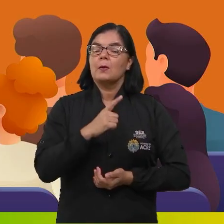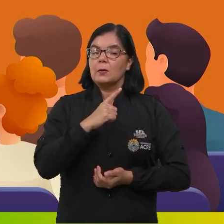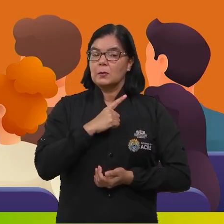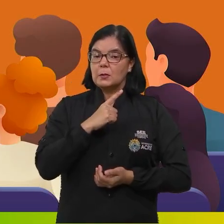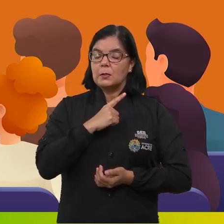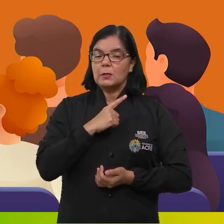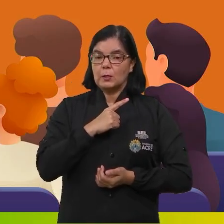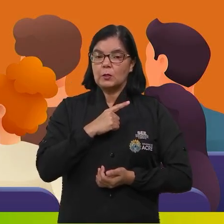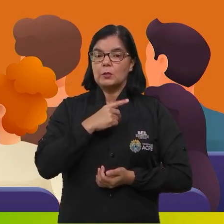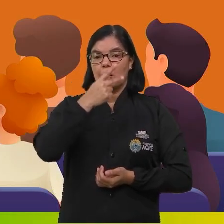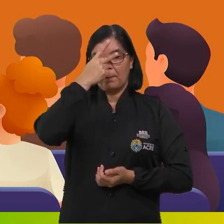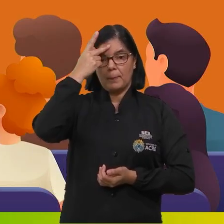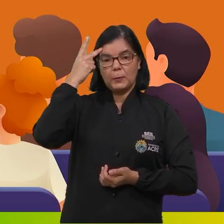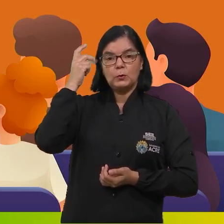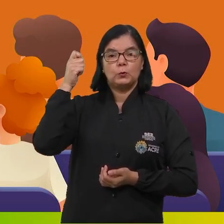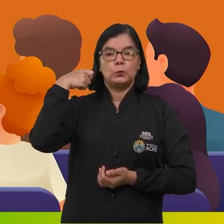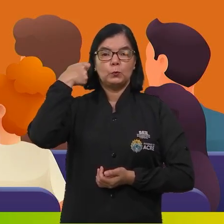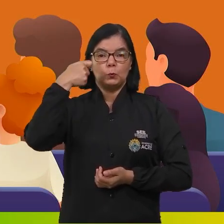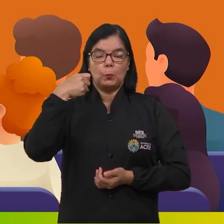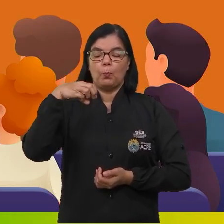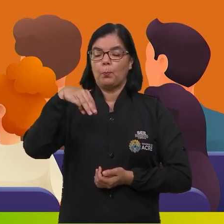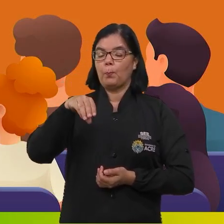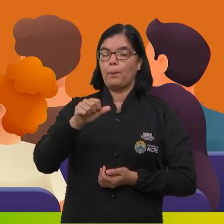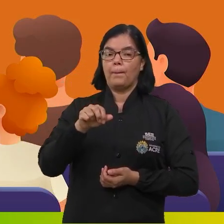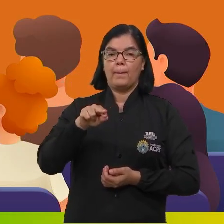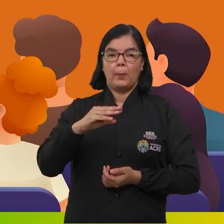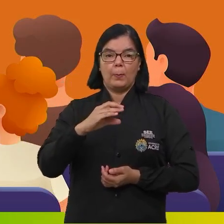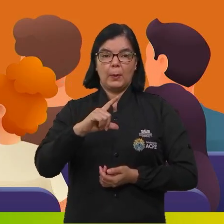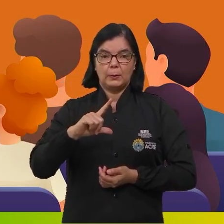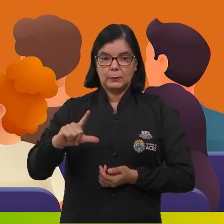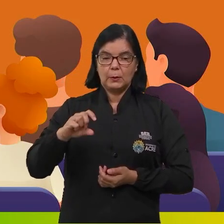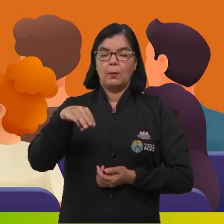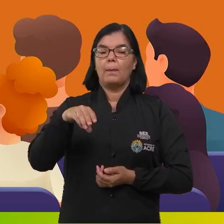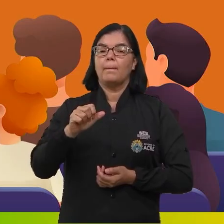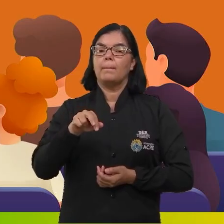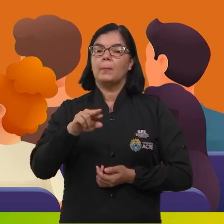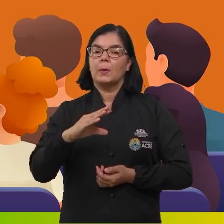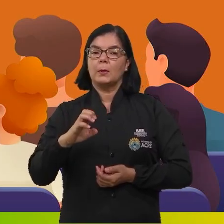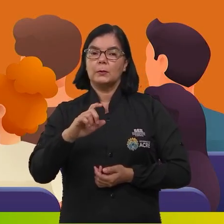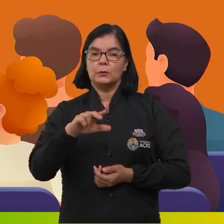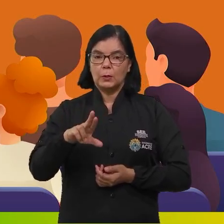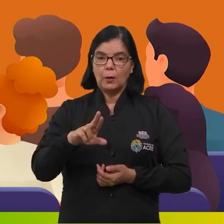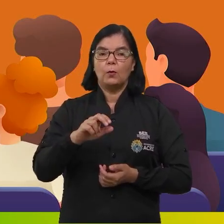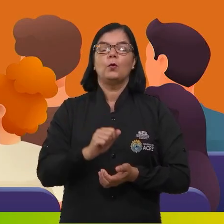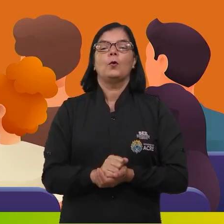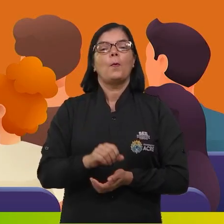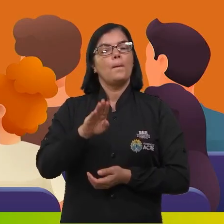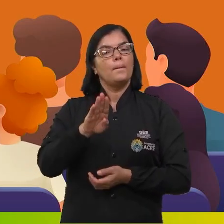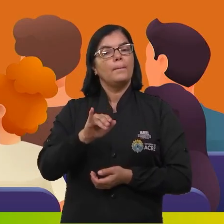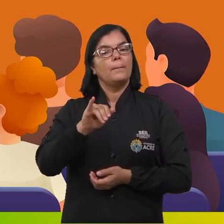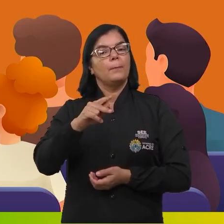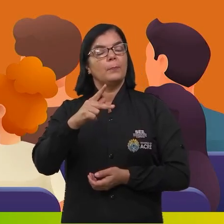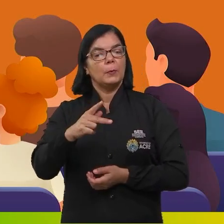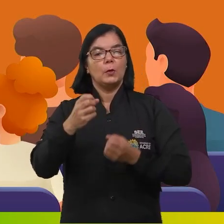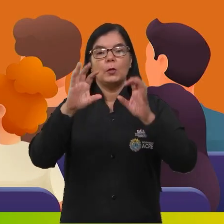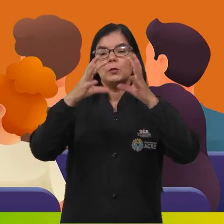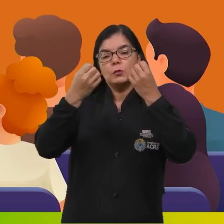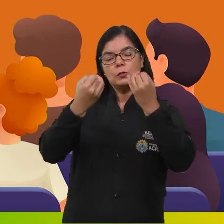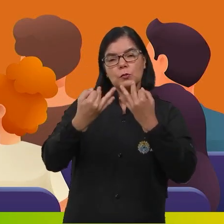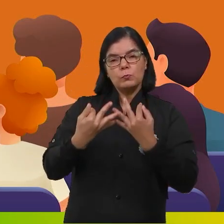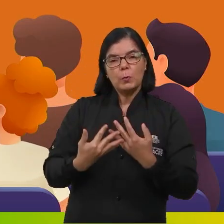gente tem aí artistas como Marcel Marceau, com seu ícone bip, exemplificam